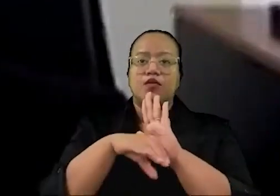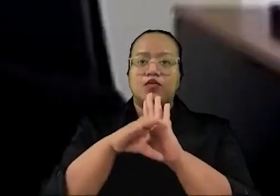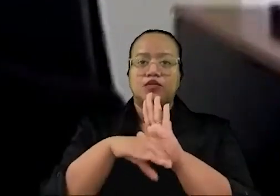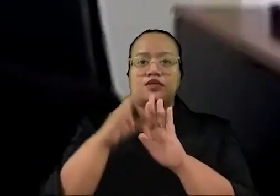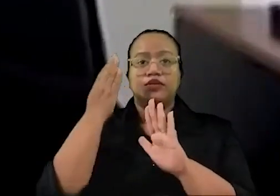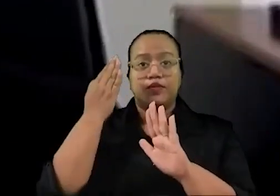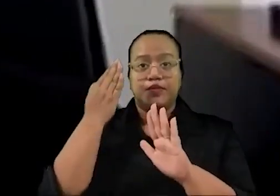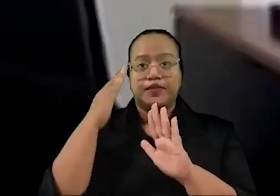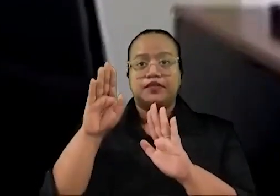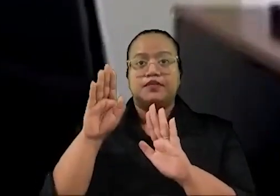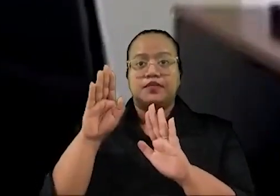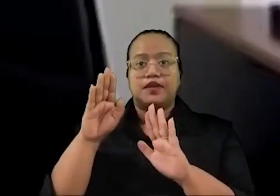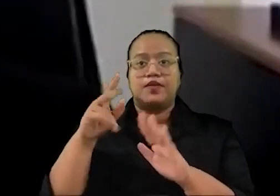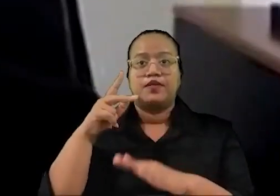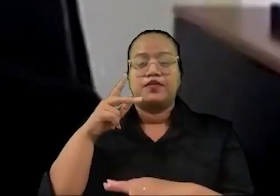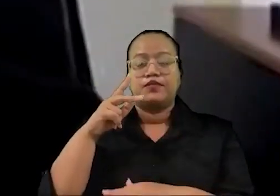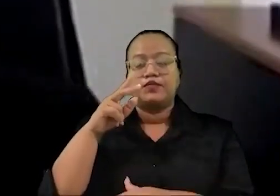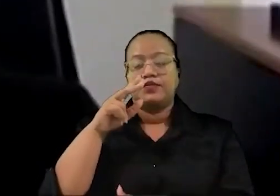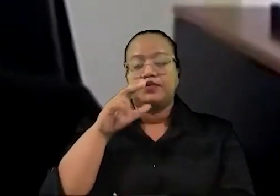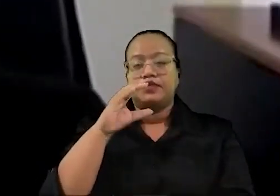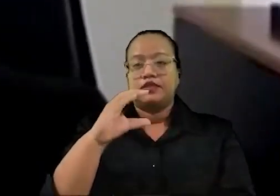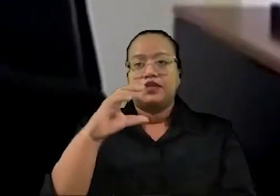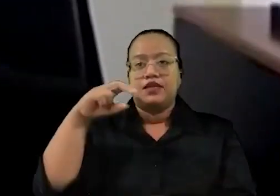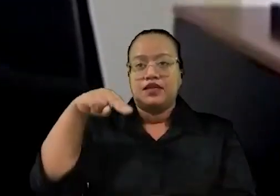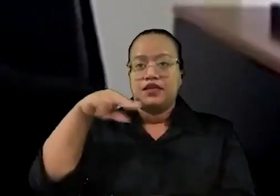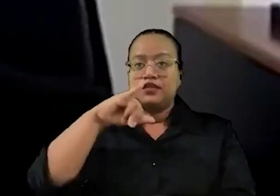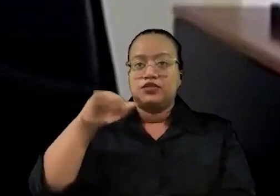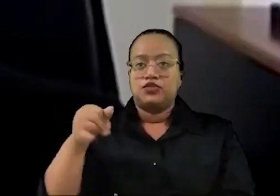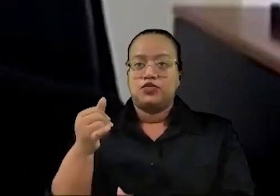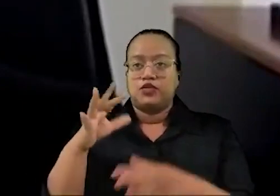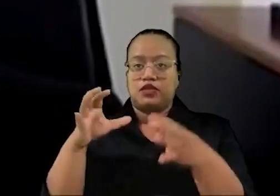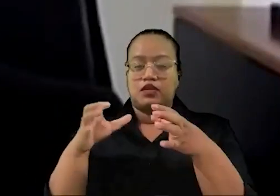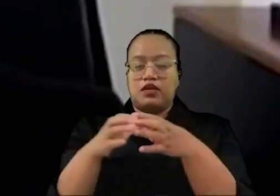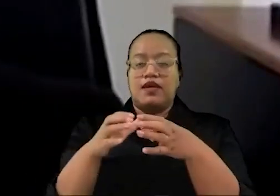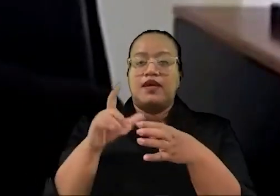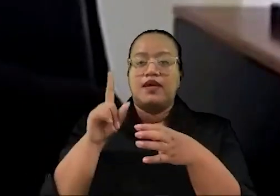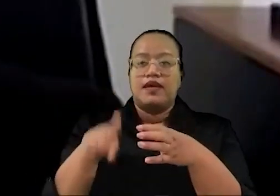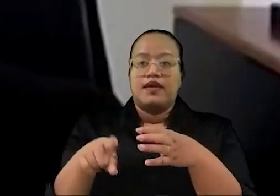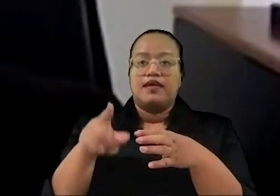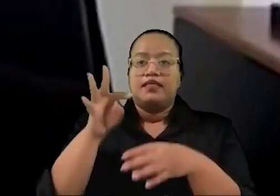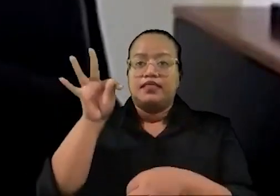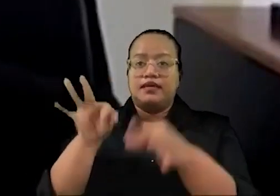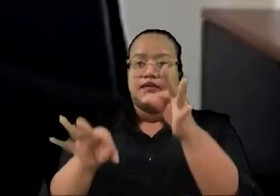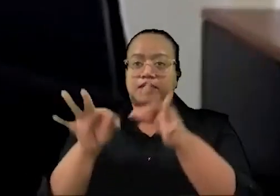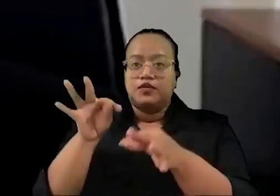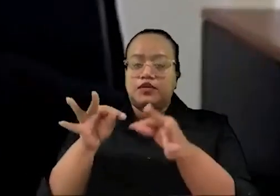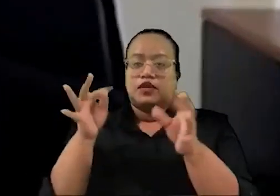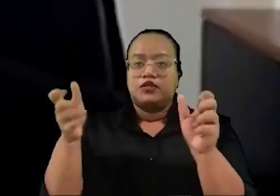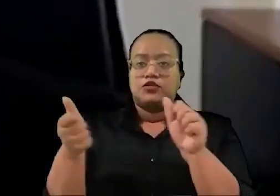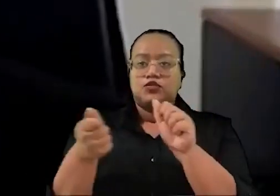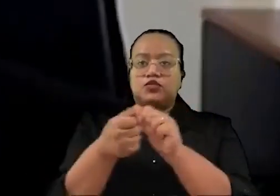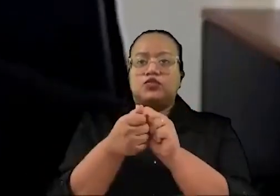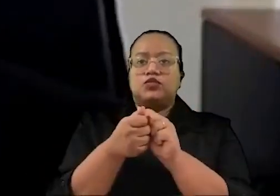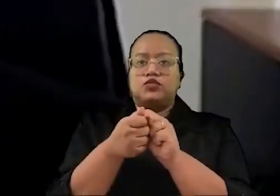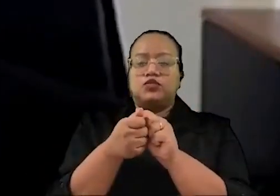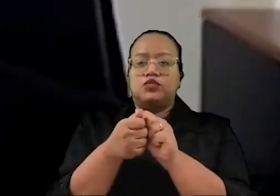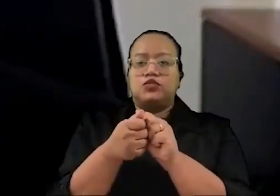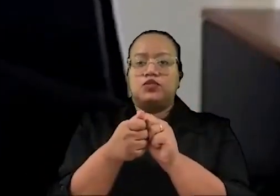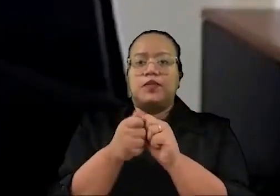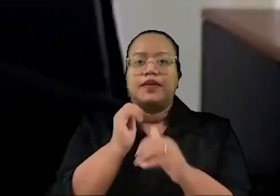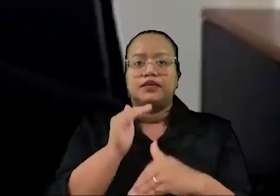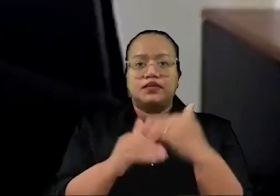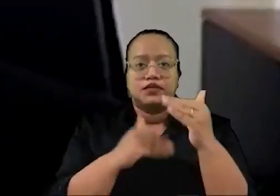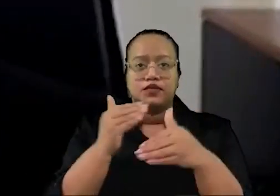você trazer todos esses tribunais para poder desenvolver em conjunto, para que um possa aproveitar o que o outro